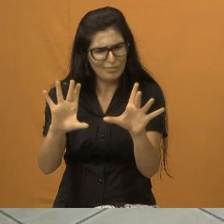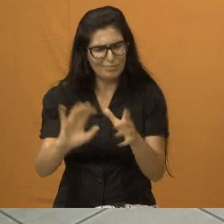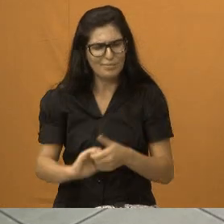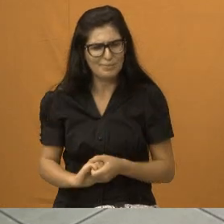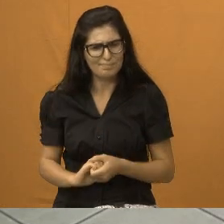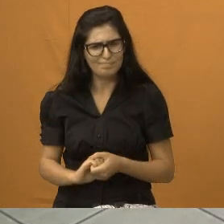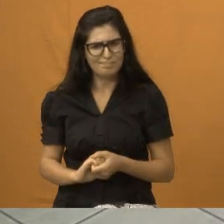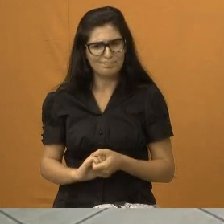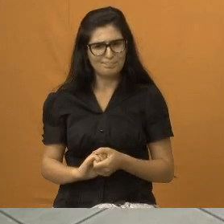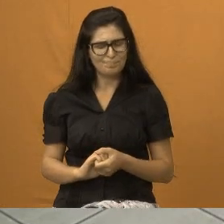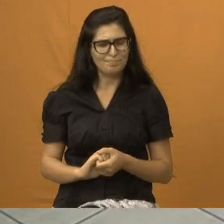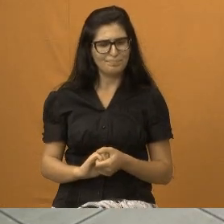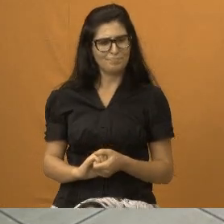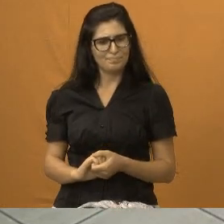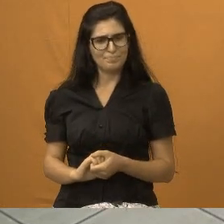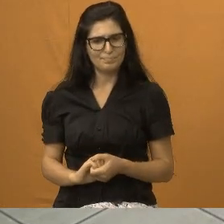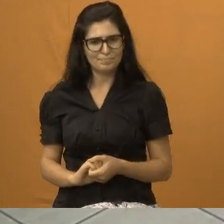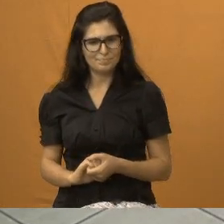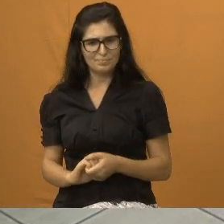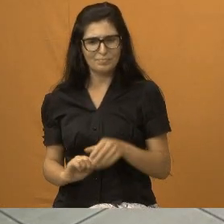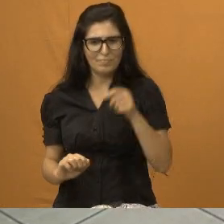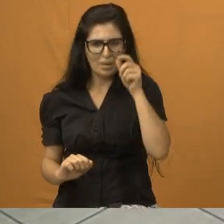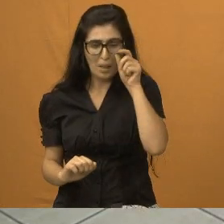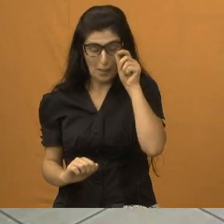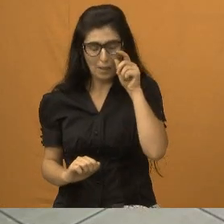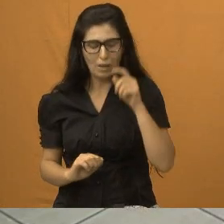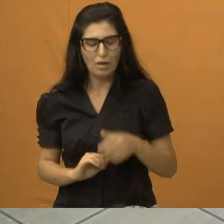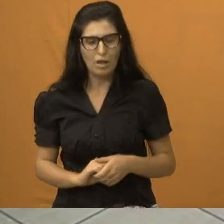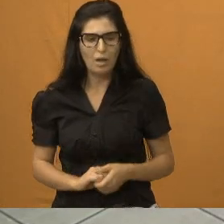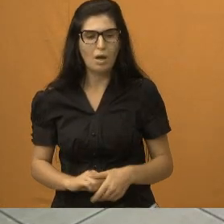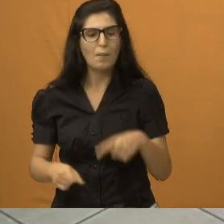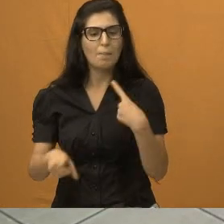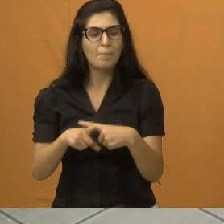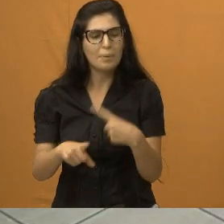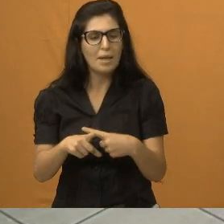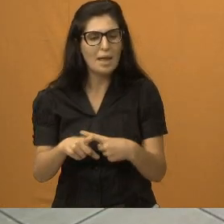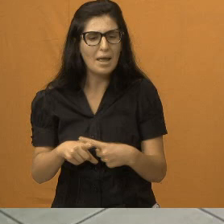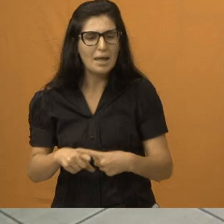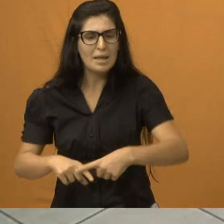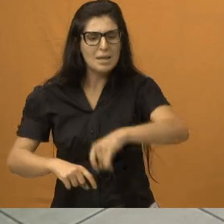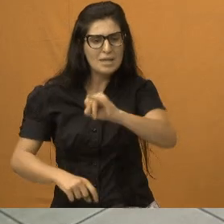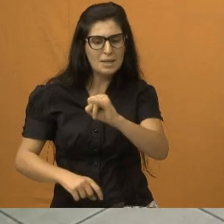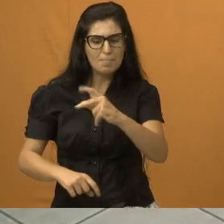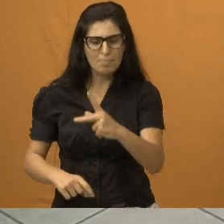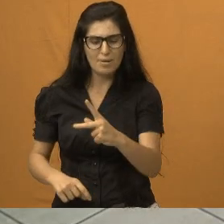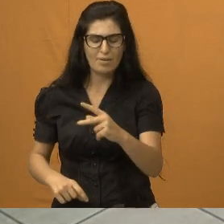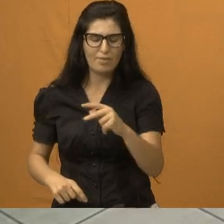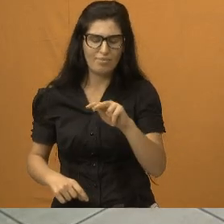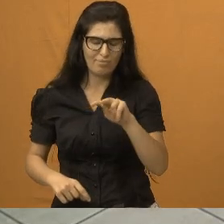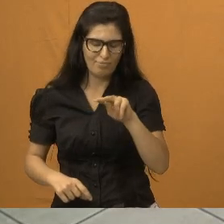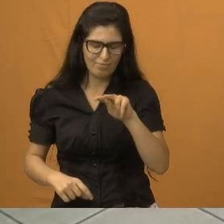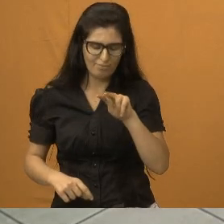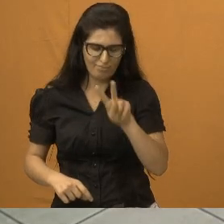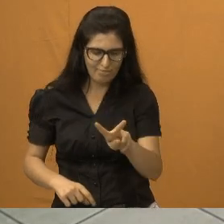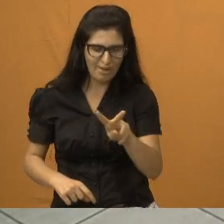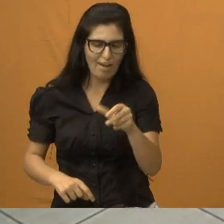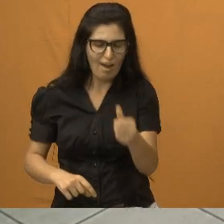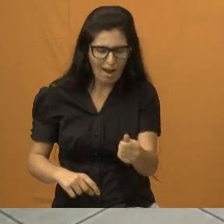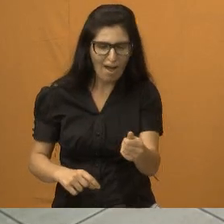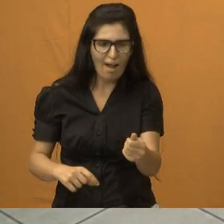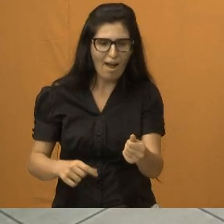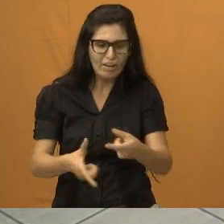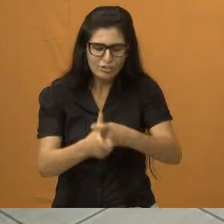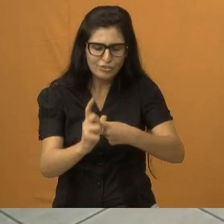Obrigado, Adilto. Obrigado. Fazer uma pergunta. Por que o PVA ele caiu quase 1 milhão